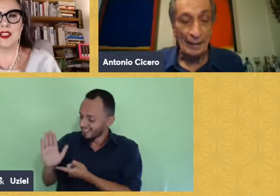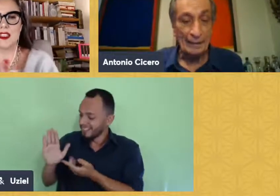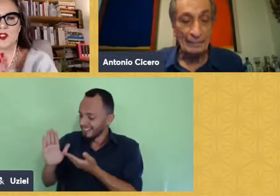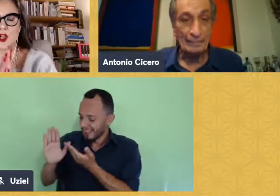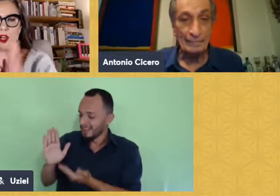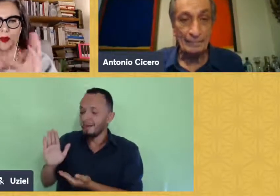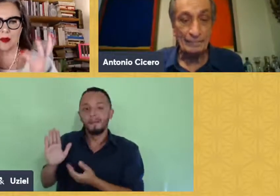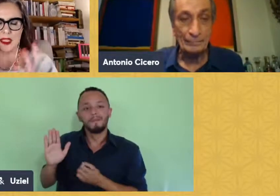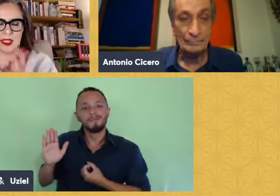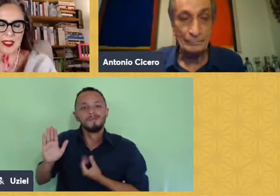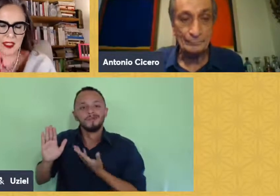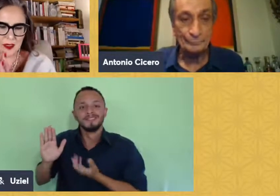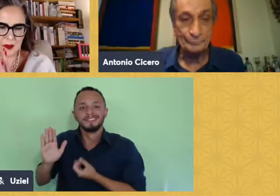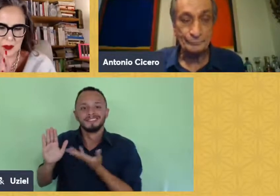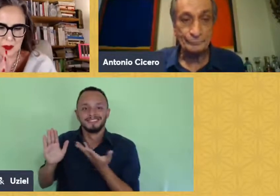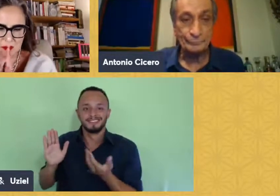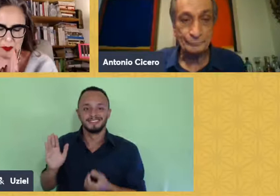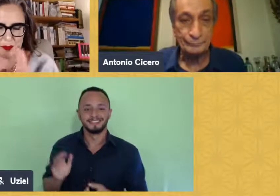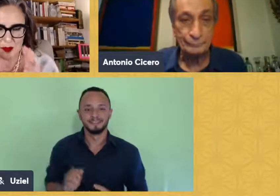Queria só